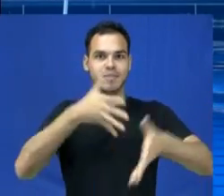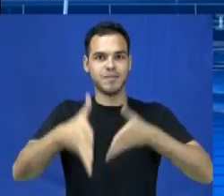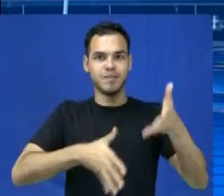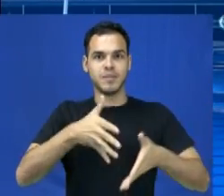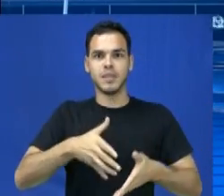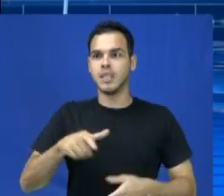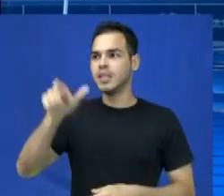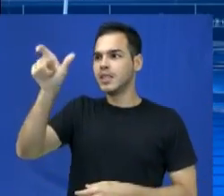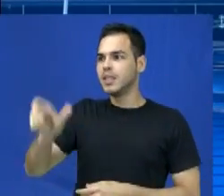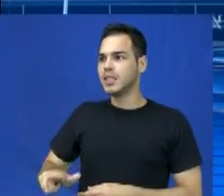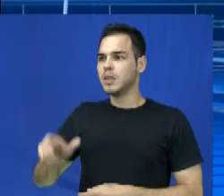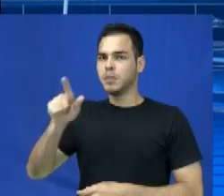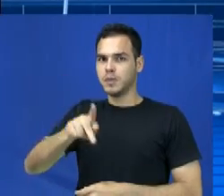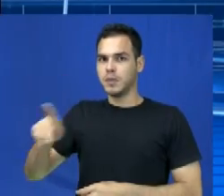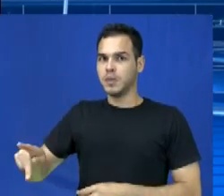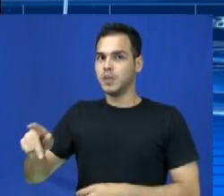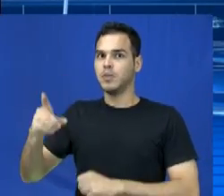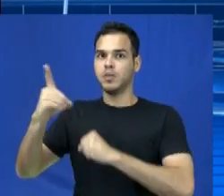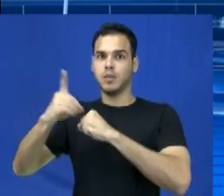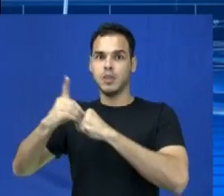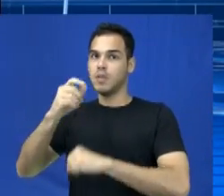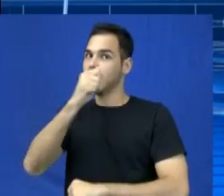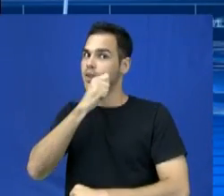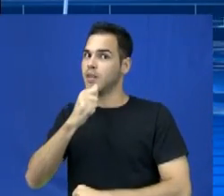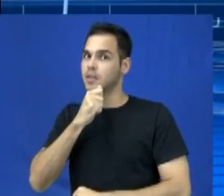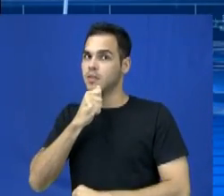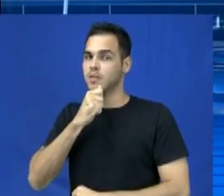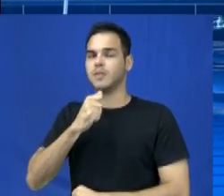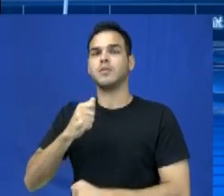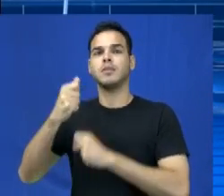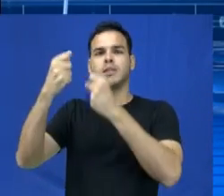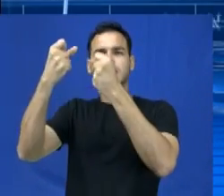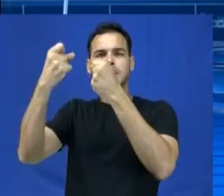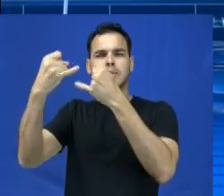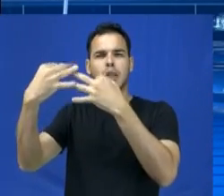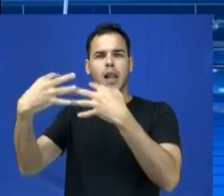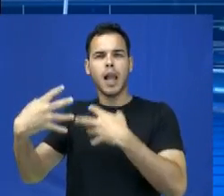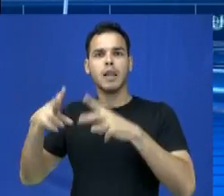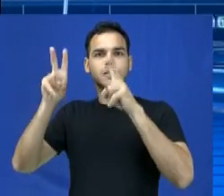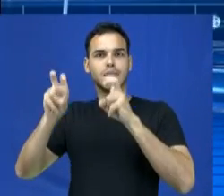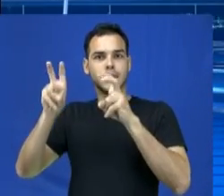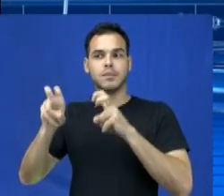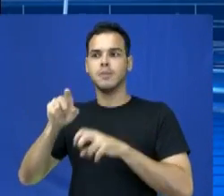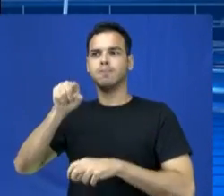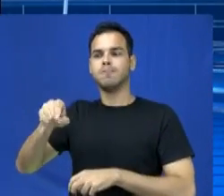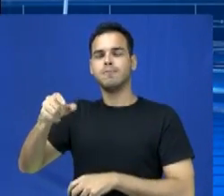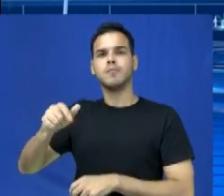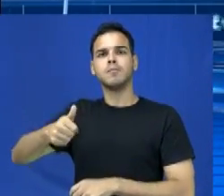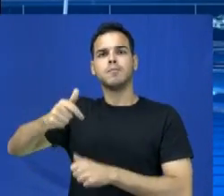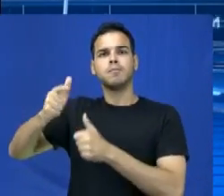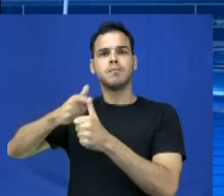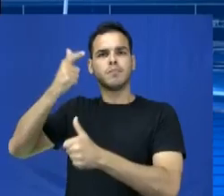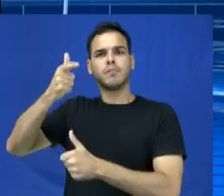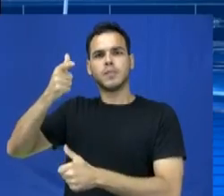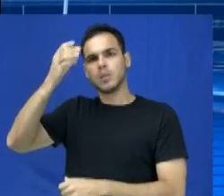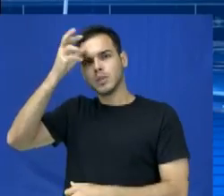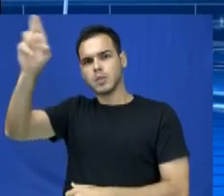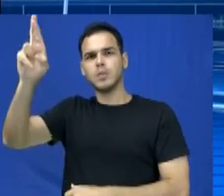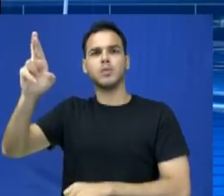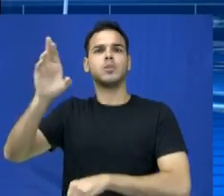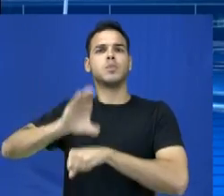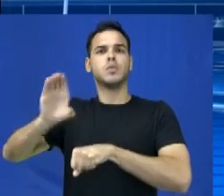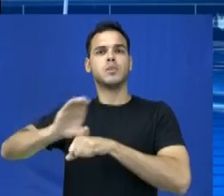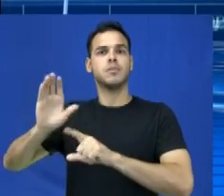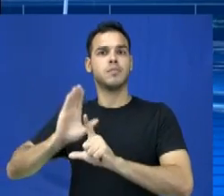fala mais sobre o tema é o professor doutorando Anderson Simão Duarte, coordenador do primeiro curso de graduação Letras Libras da